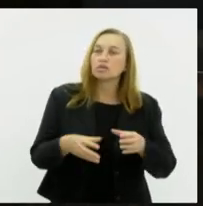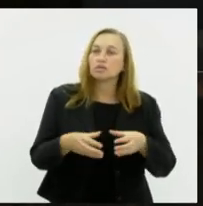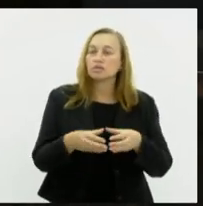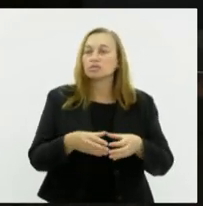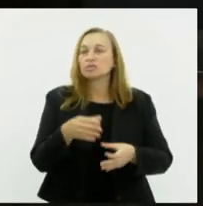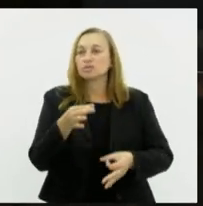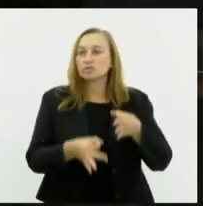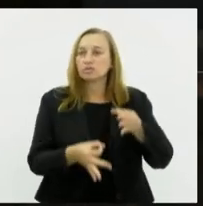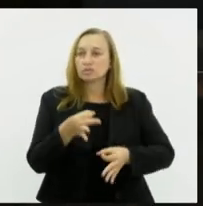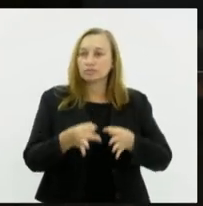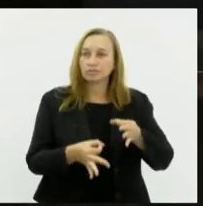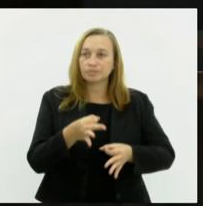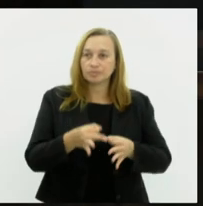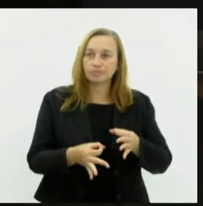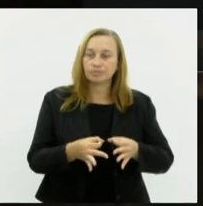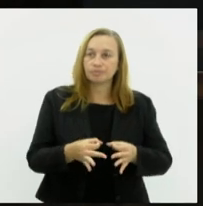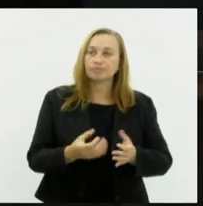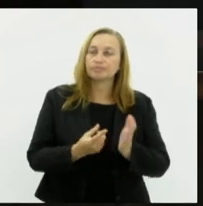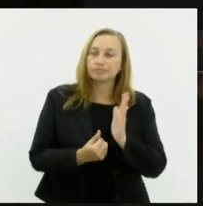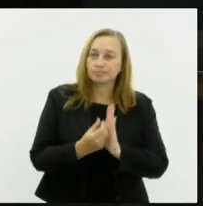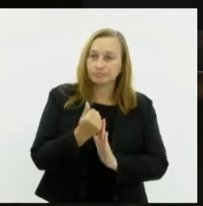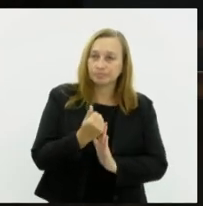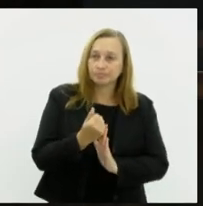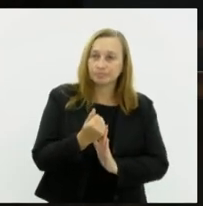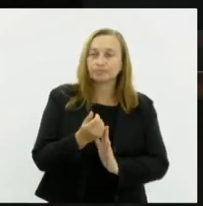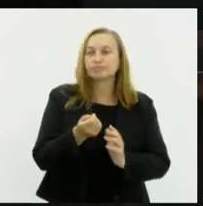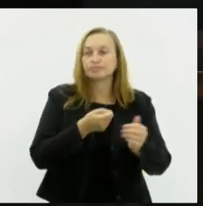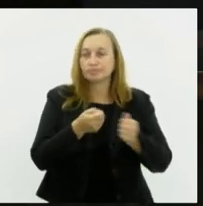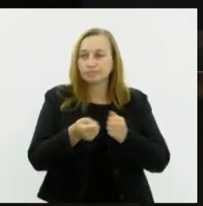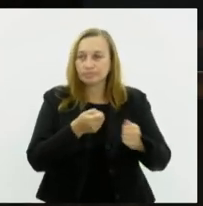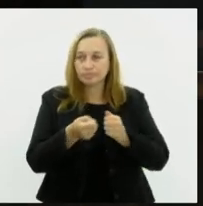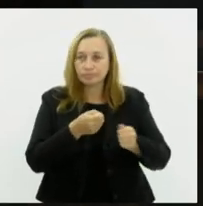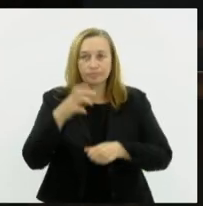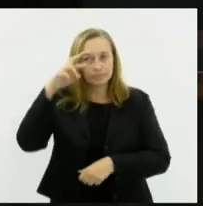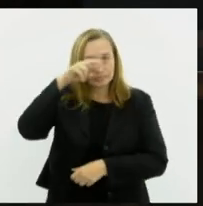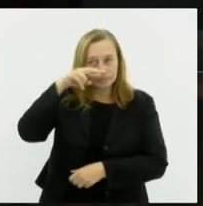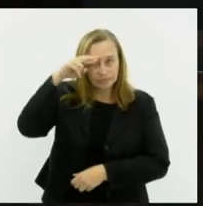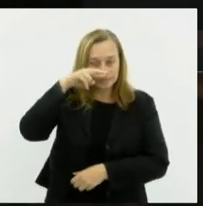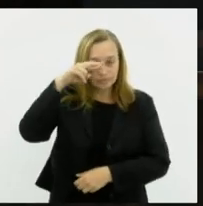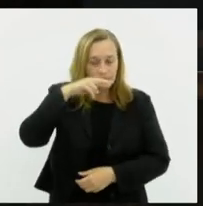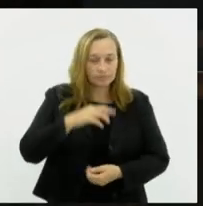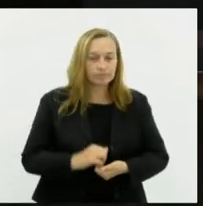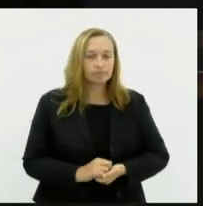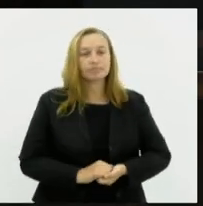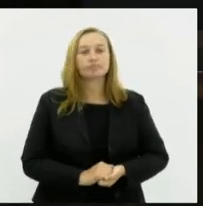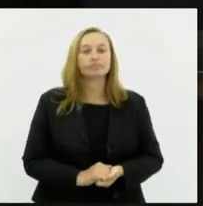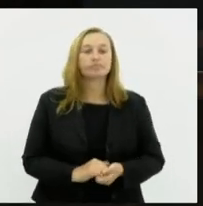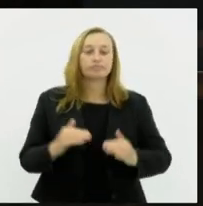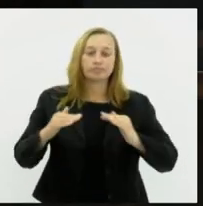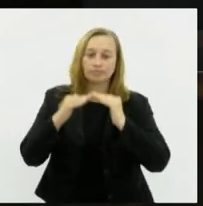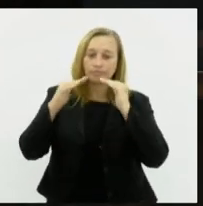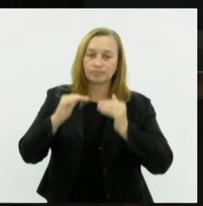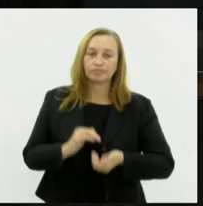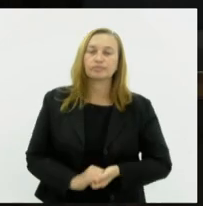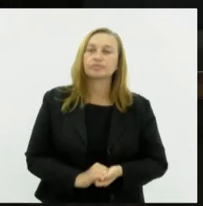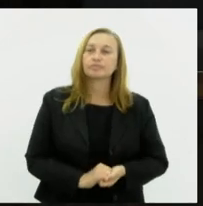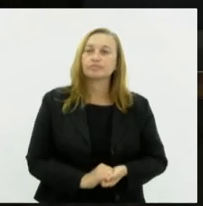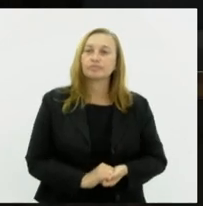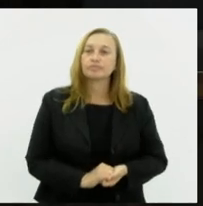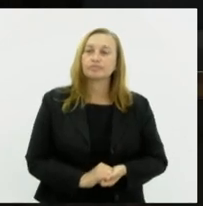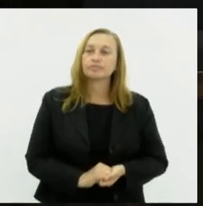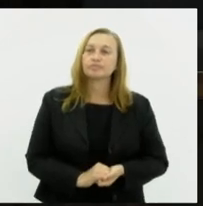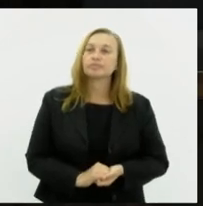e Justiça e de Orçamento, Finanças, Fiscalização Financeira e Controle, favorável.